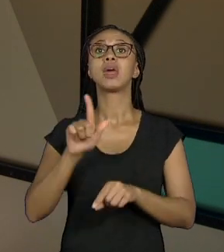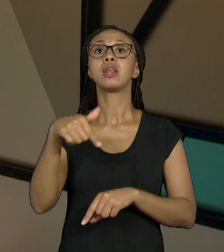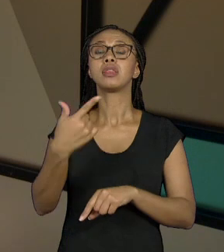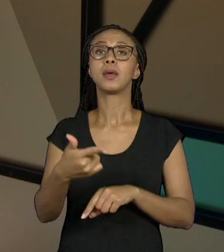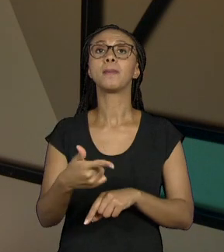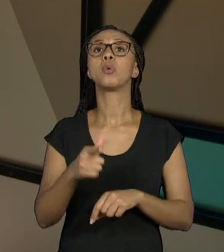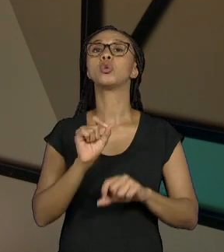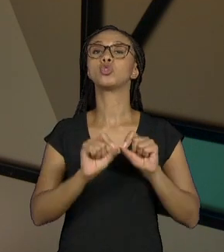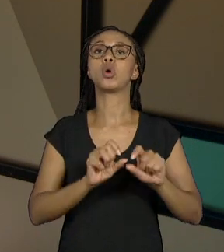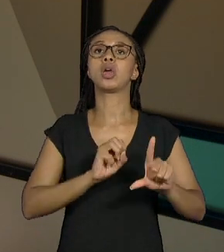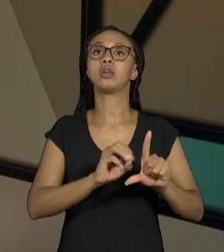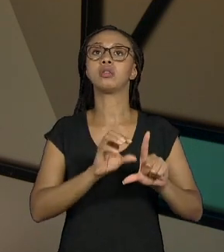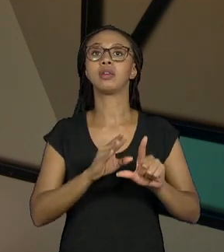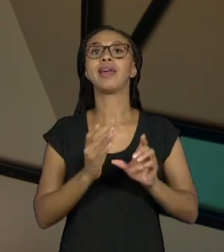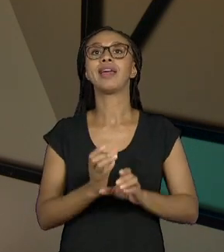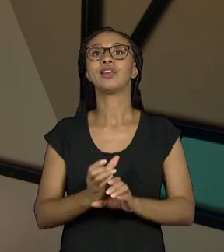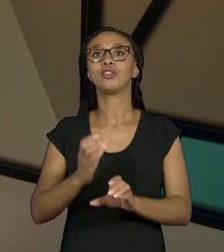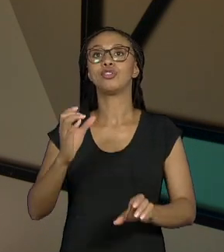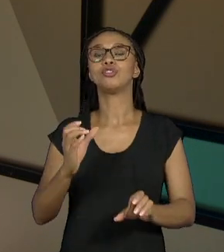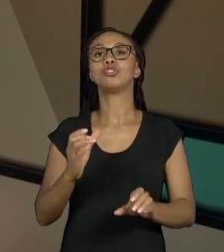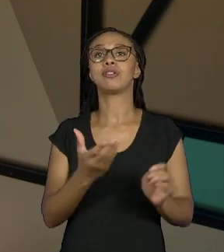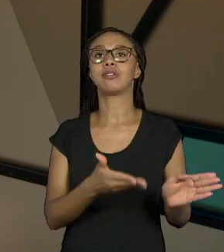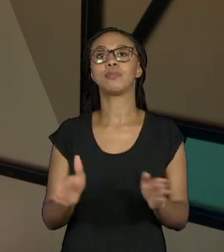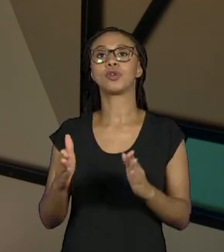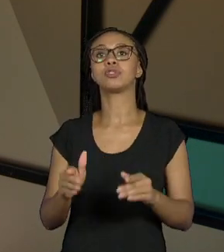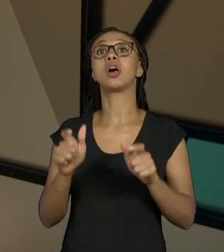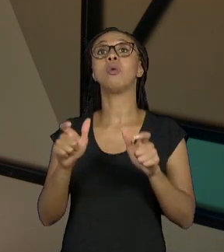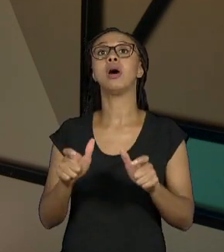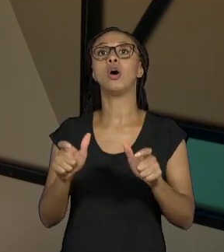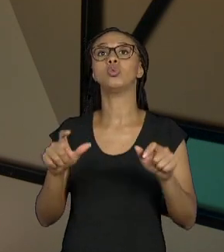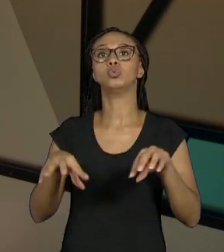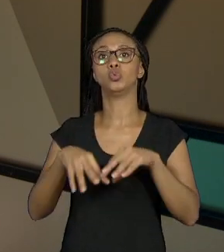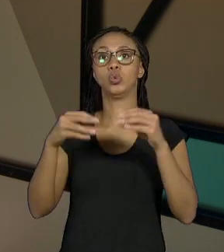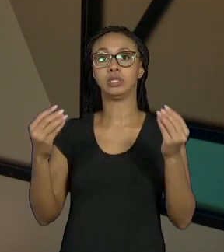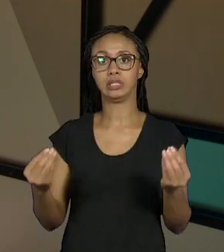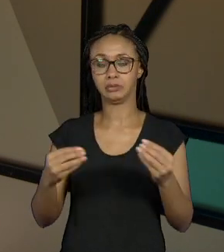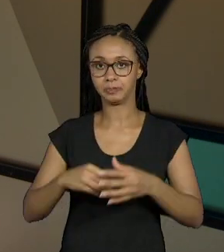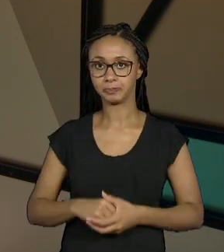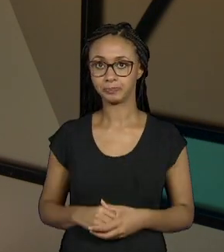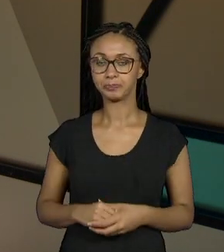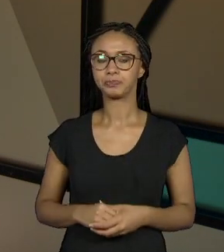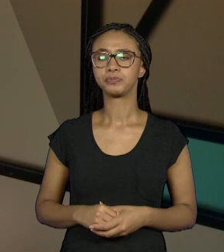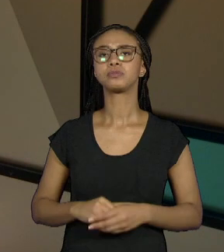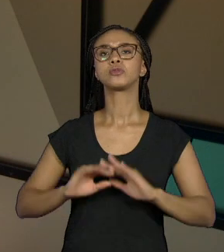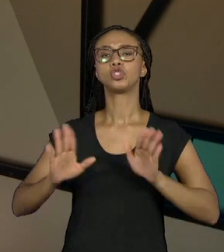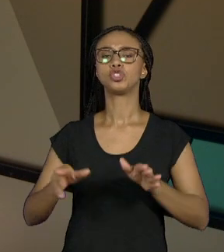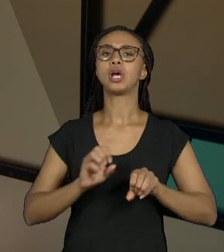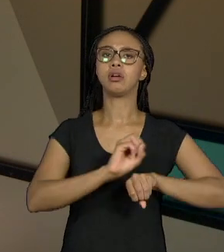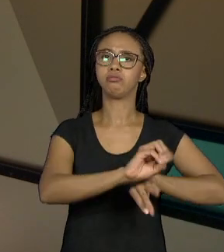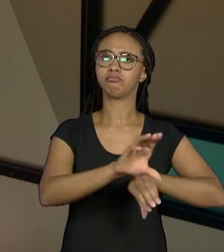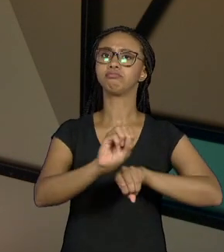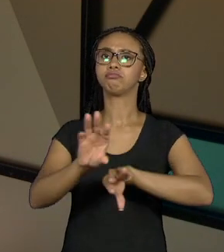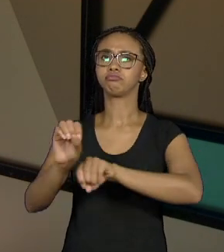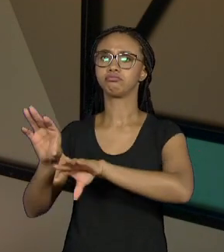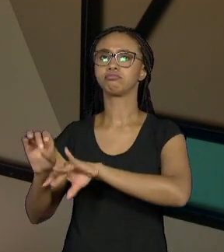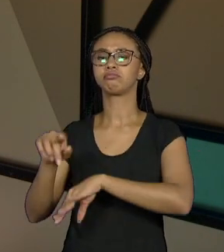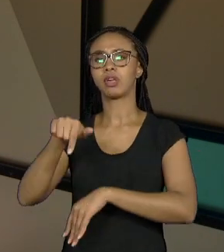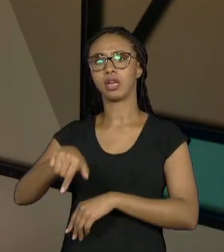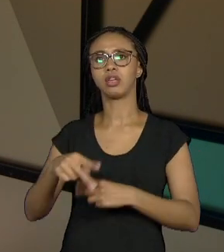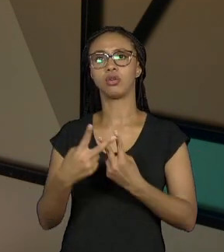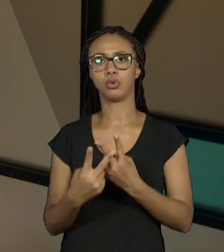em Engenharia de Produção pela Unesp. Eu tenho ministrado aulas de projeto integrador aqui também